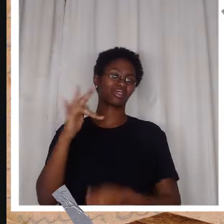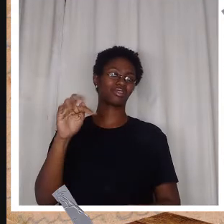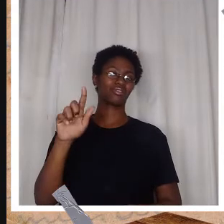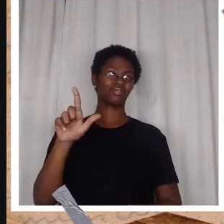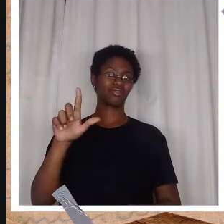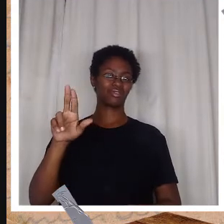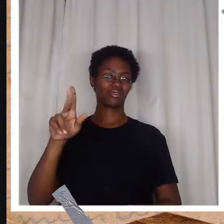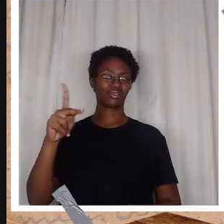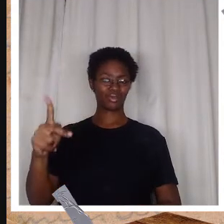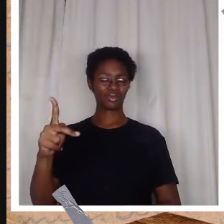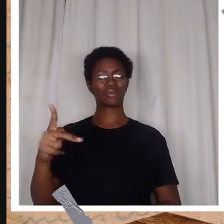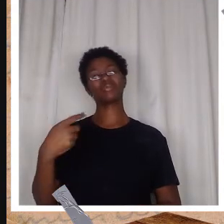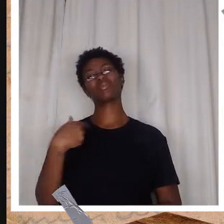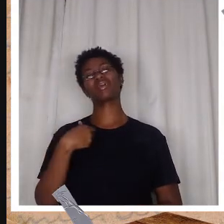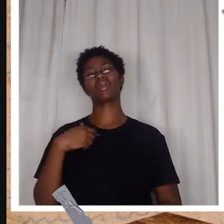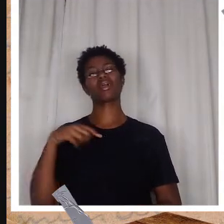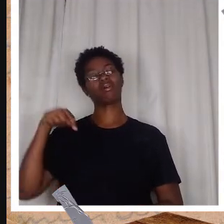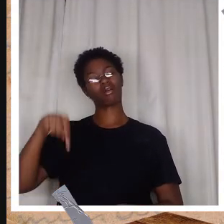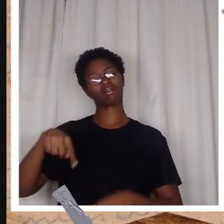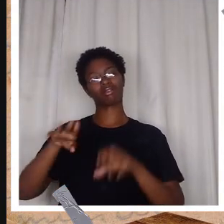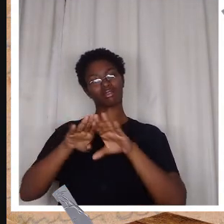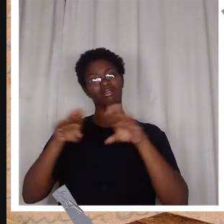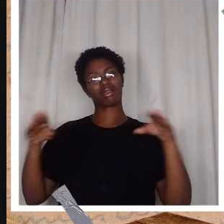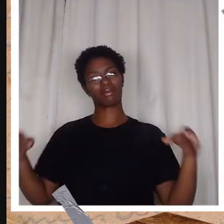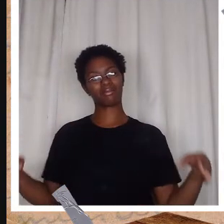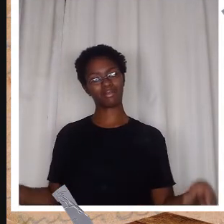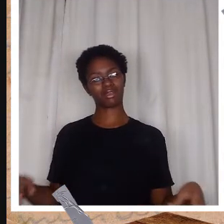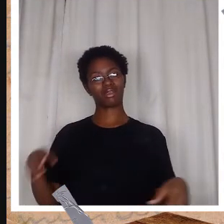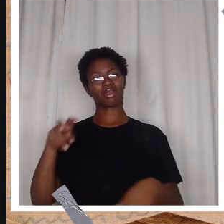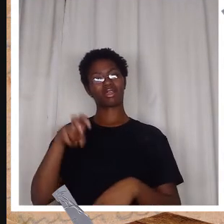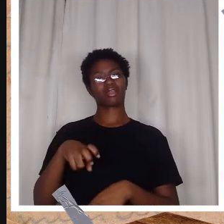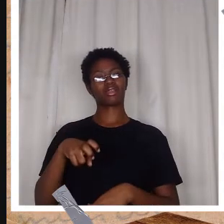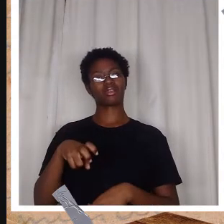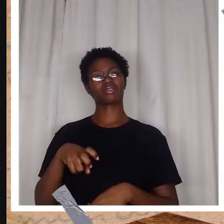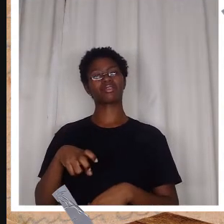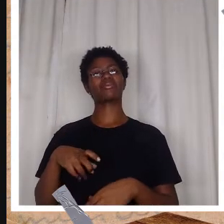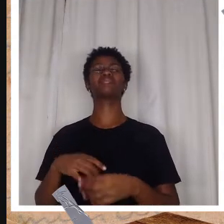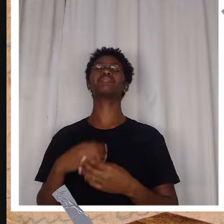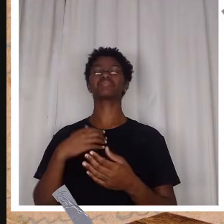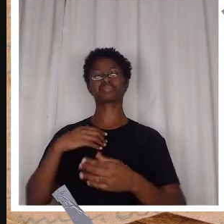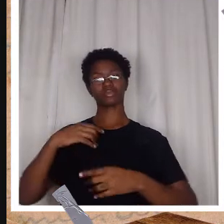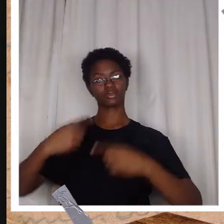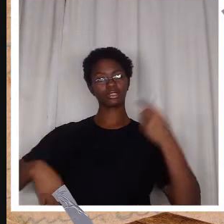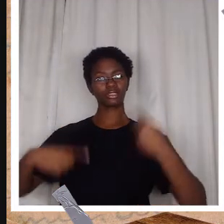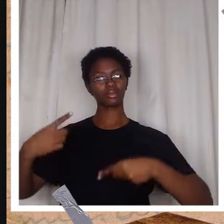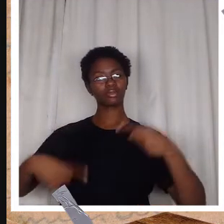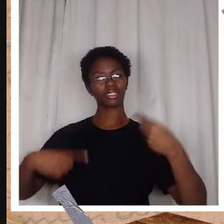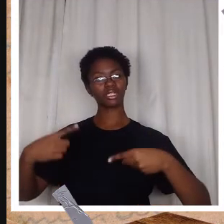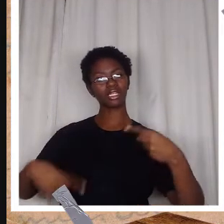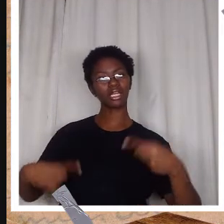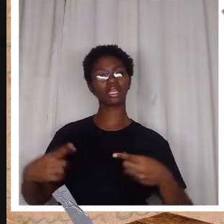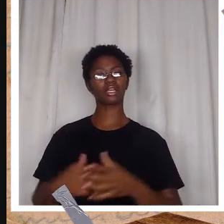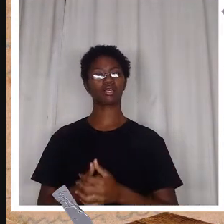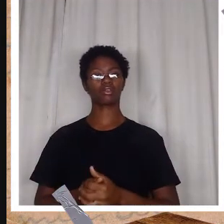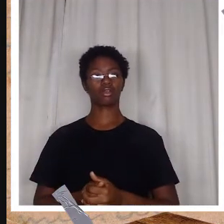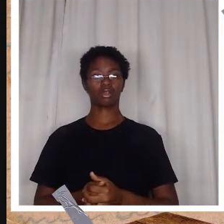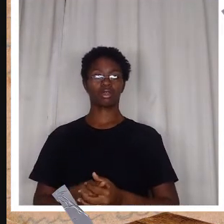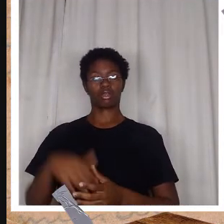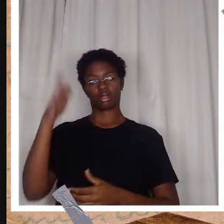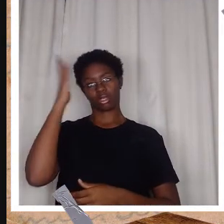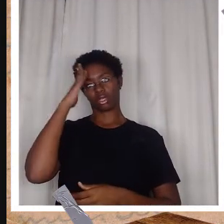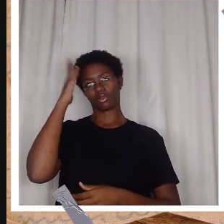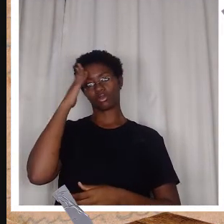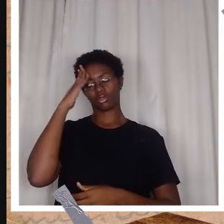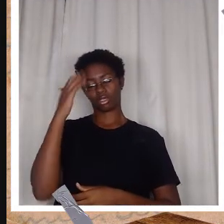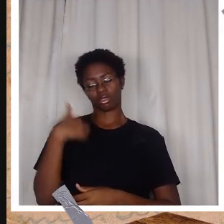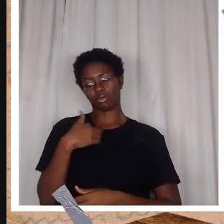como moderadora de uma mesa. Eu estou muito feliz, mas ao mesmo tempo eu estou com o coração partido, né,